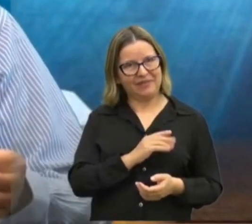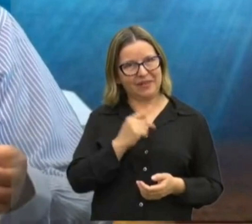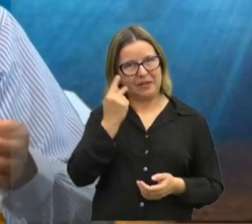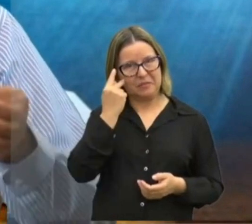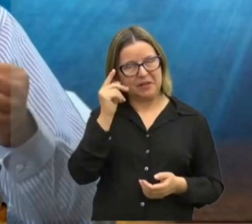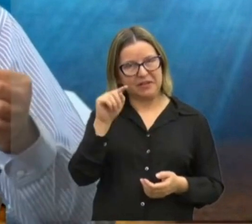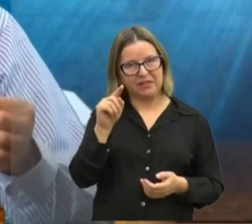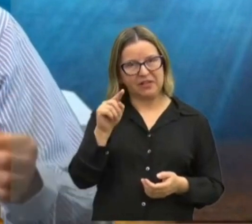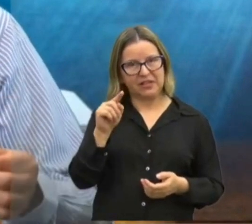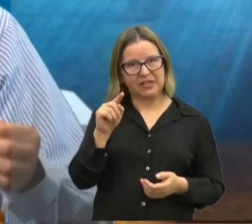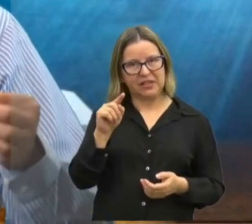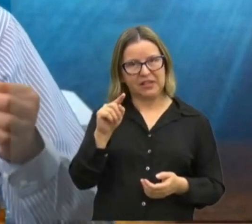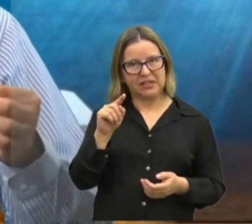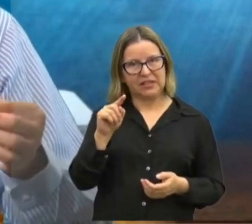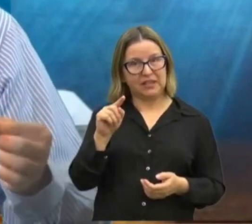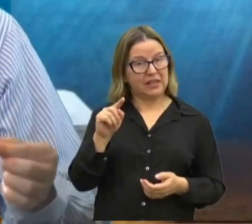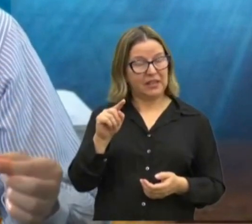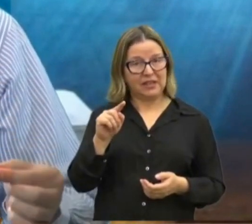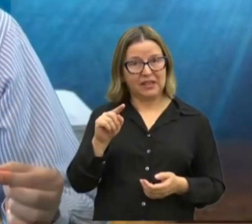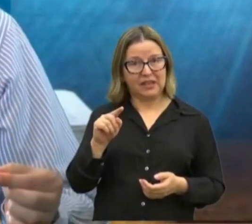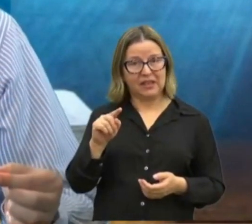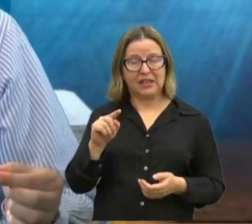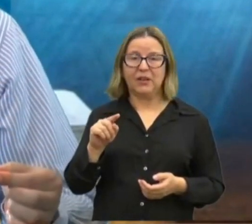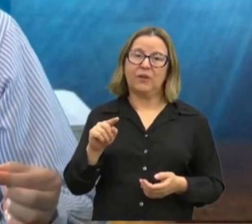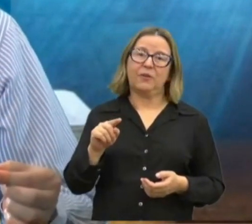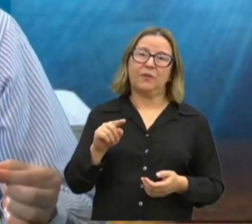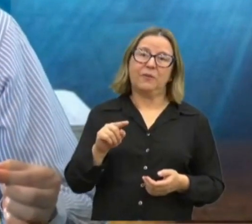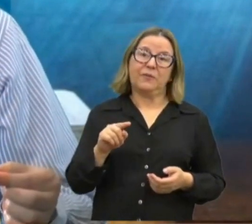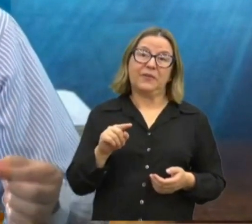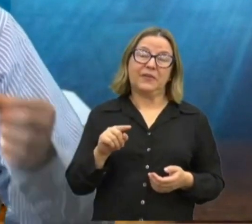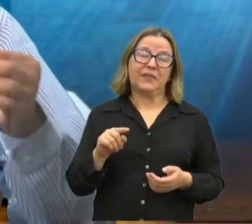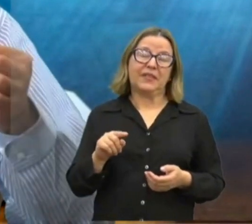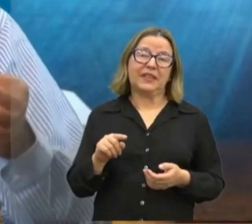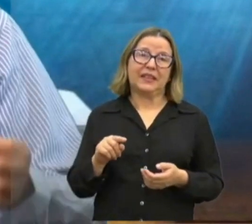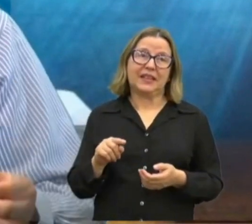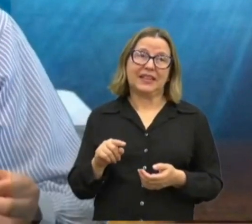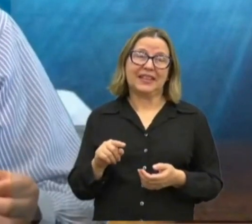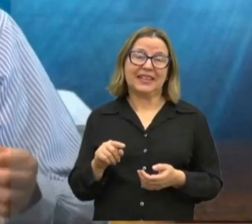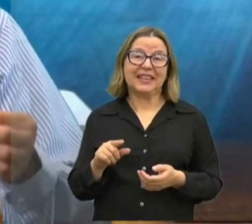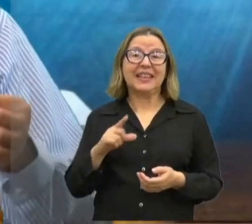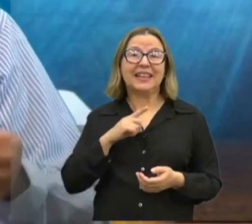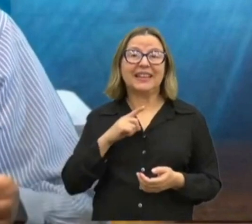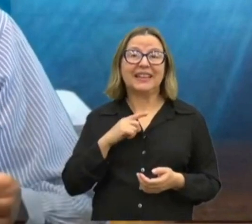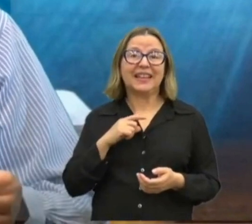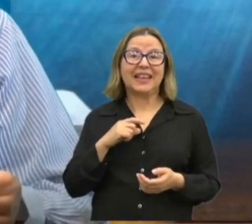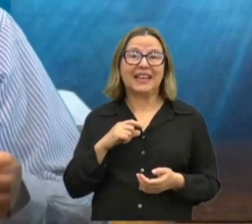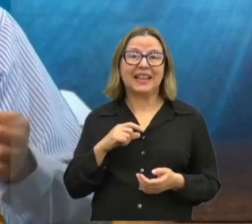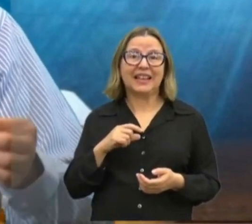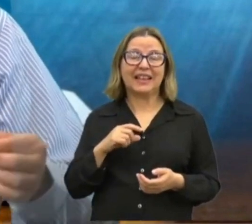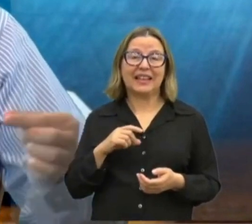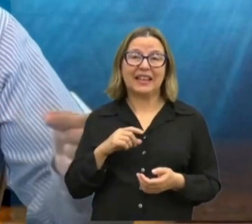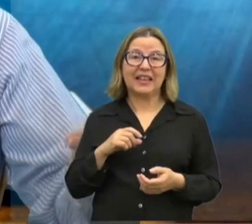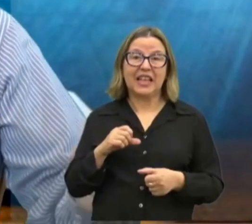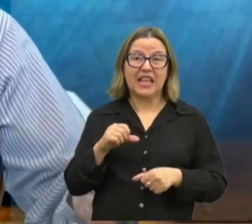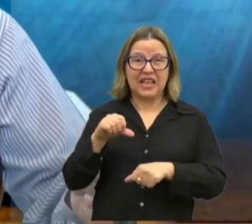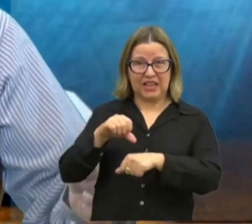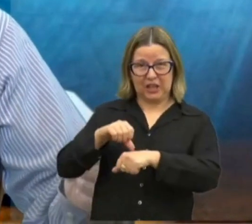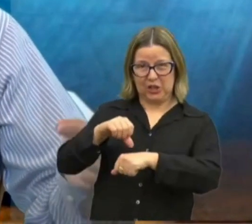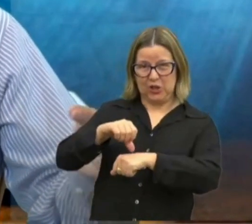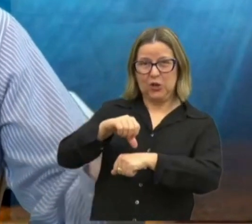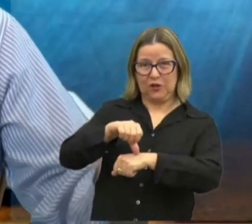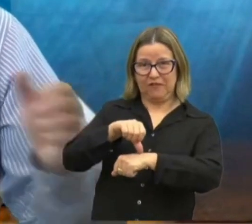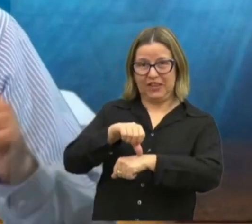não caia na armadilha da dúvida. Porque foi exatamente a dúvida que fez com